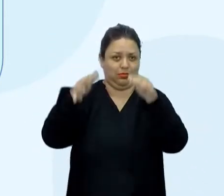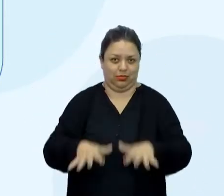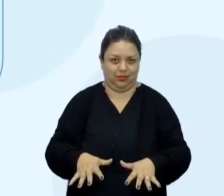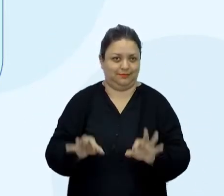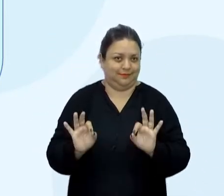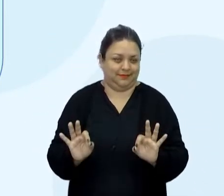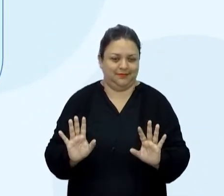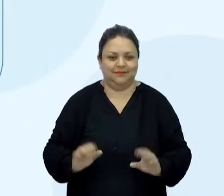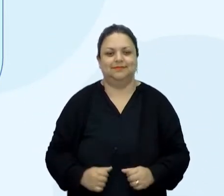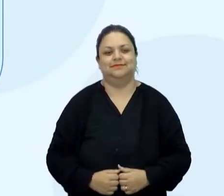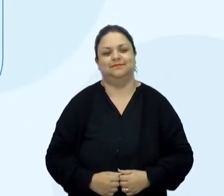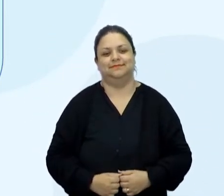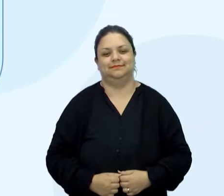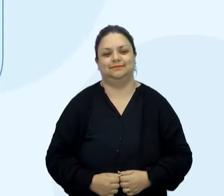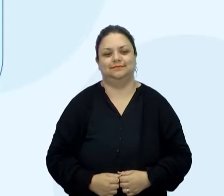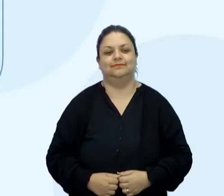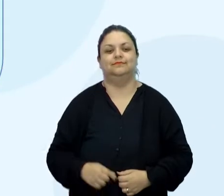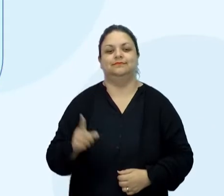apresentam aí a